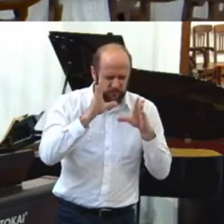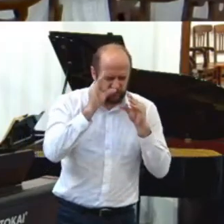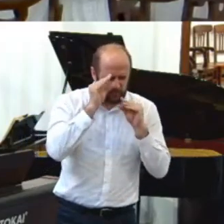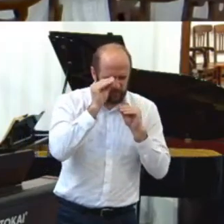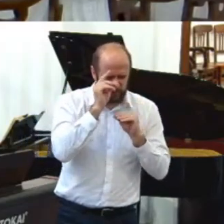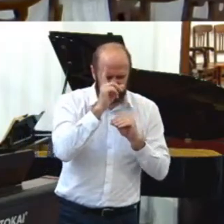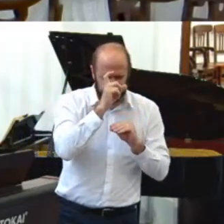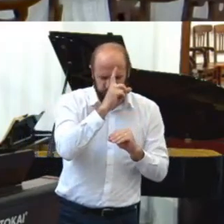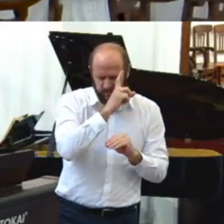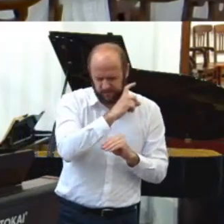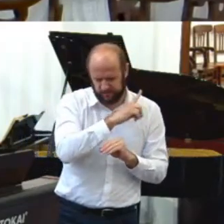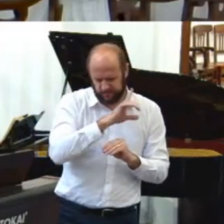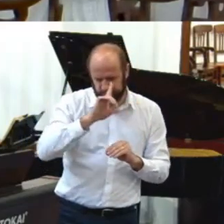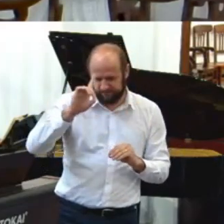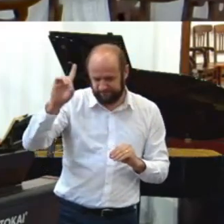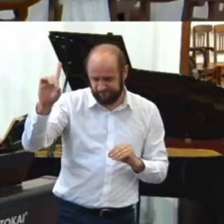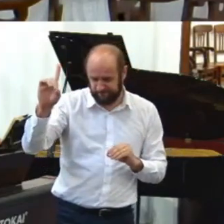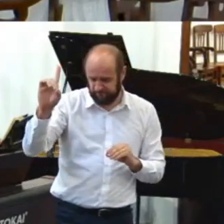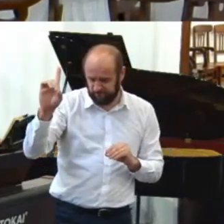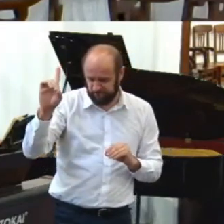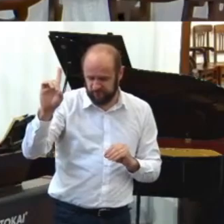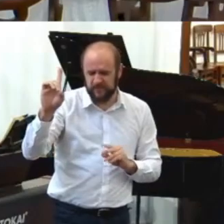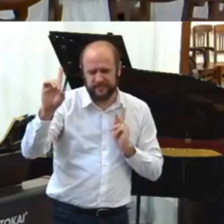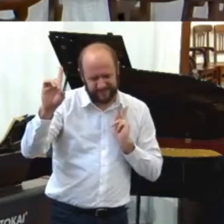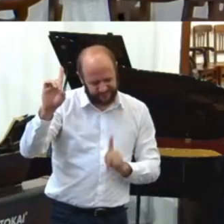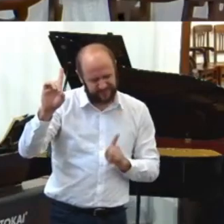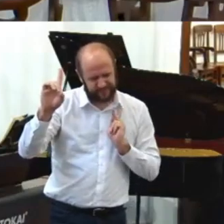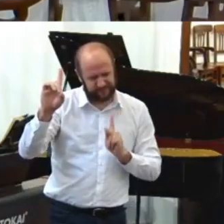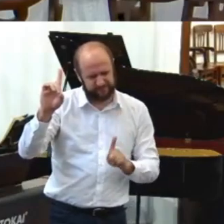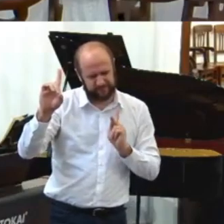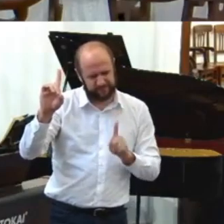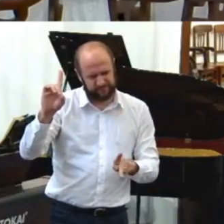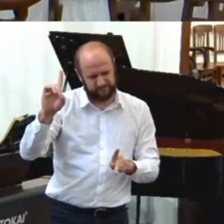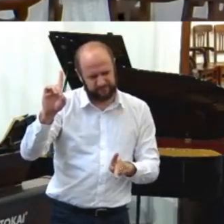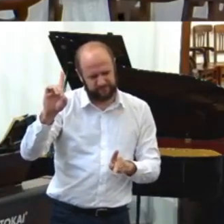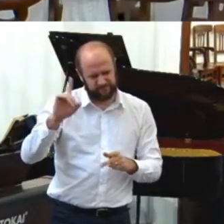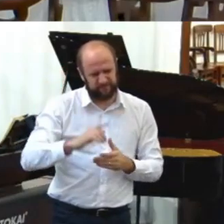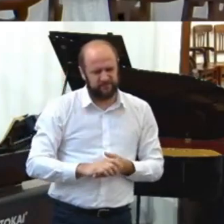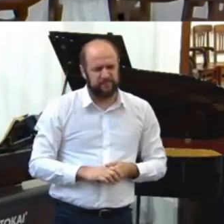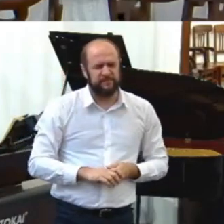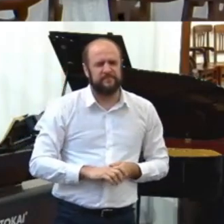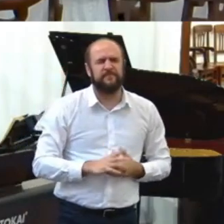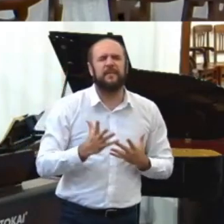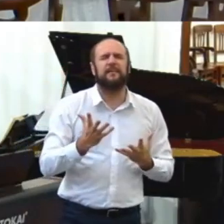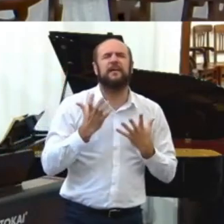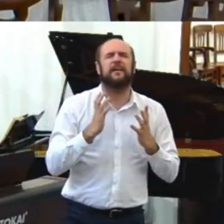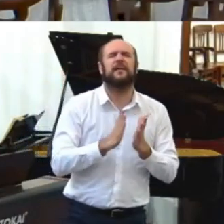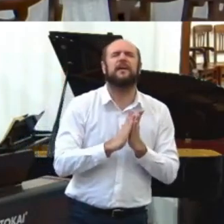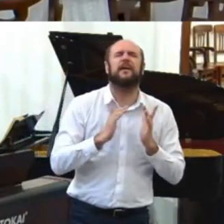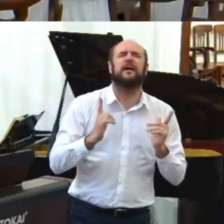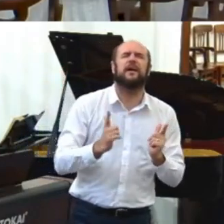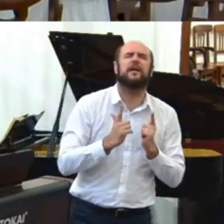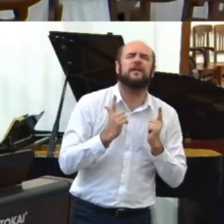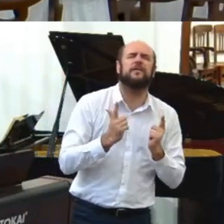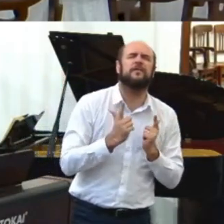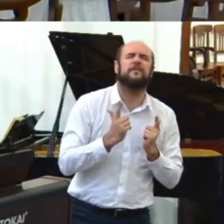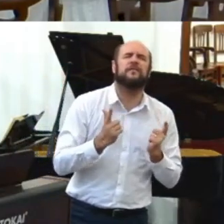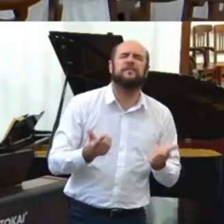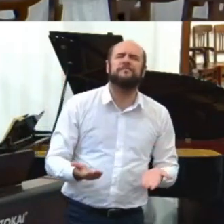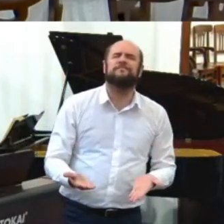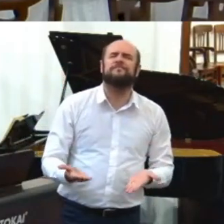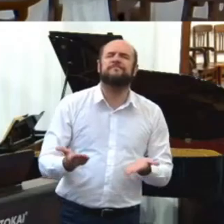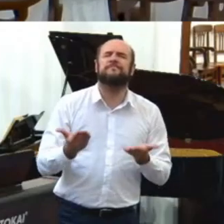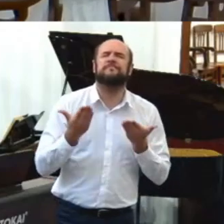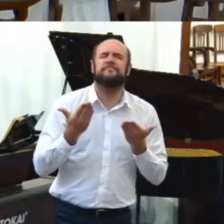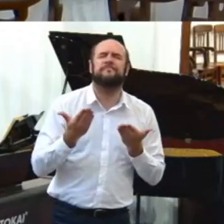noite, o Senhor está lá. Senhor, eu quero te louvar, te engrandecer por